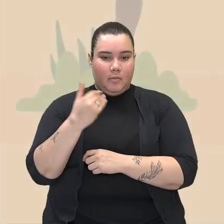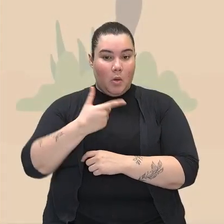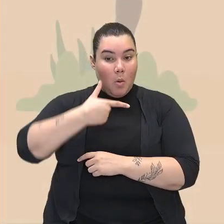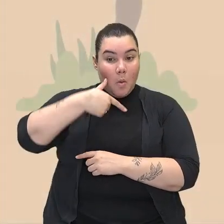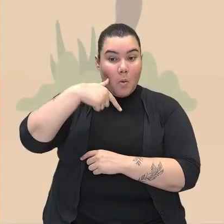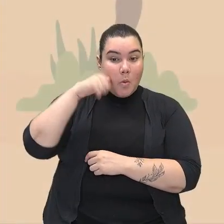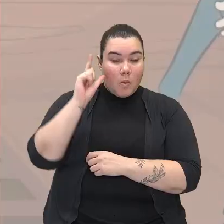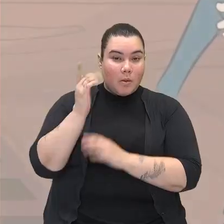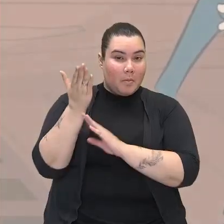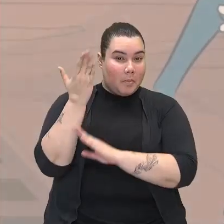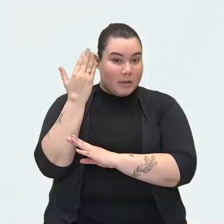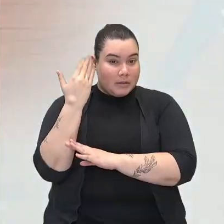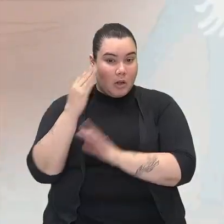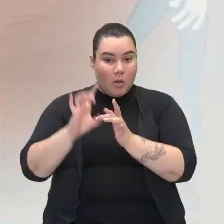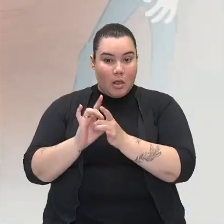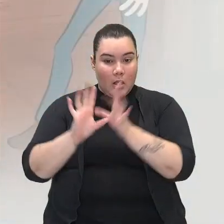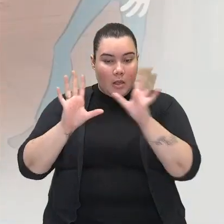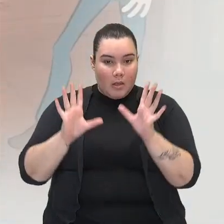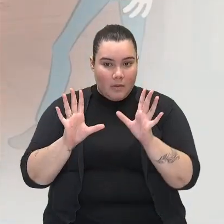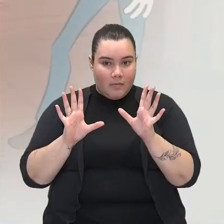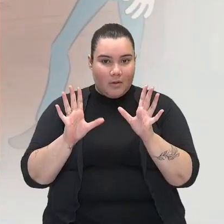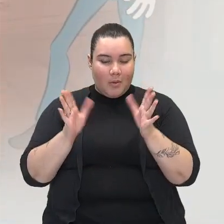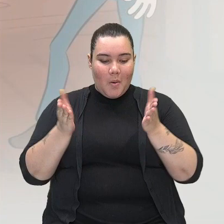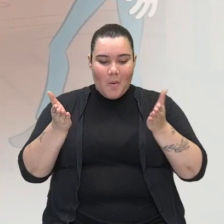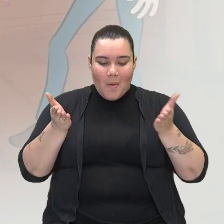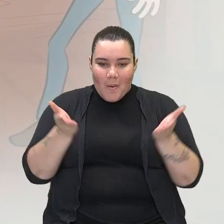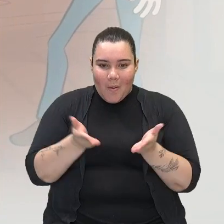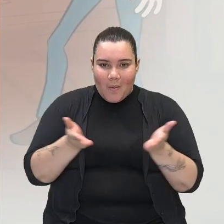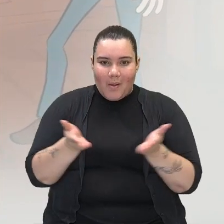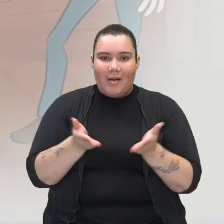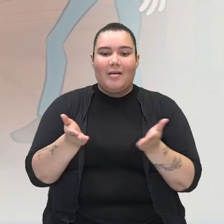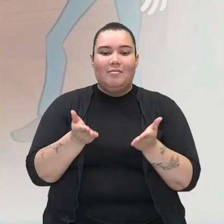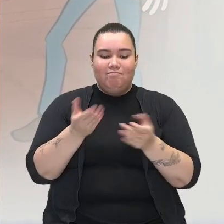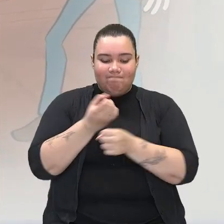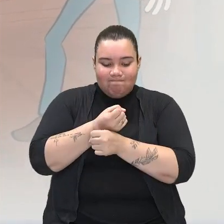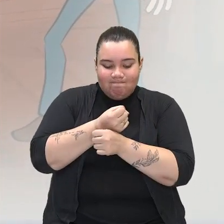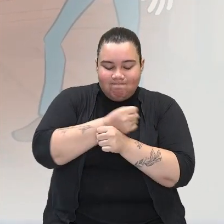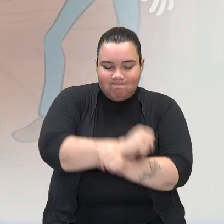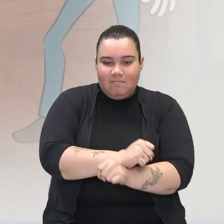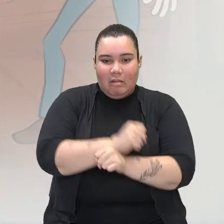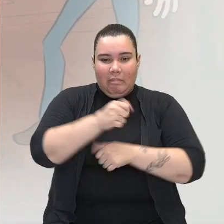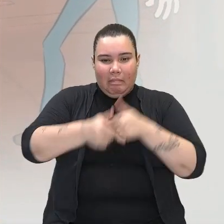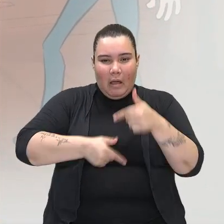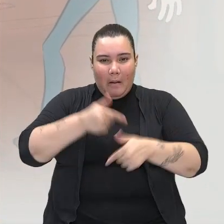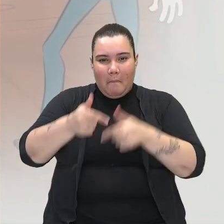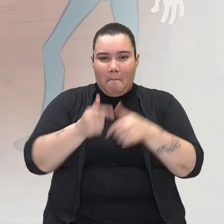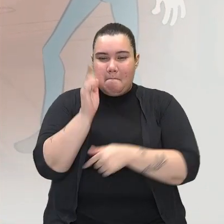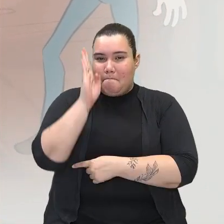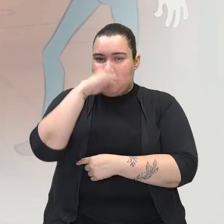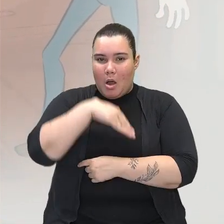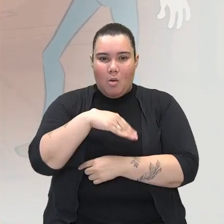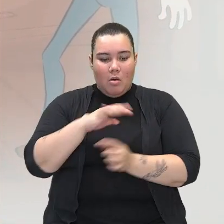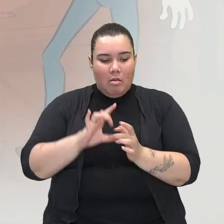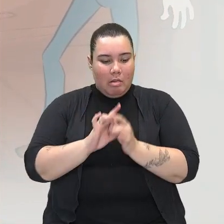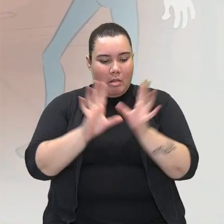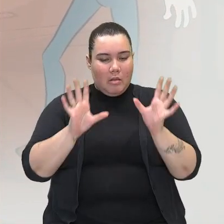a vontade por poder. Hoje cúmulo de maldade. Nem são livres para